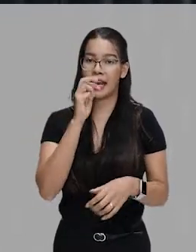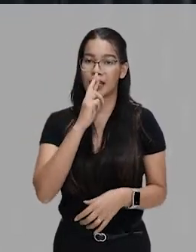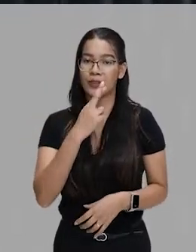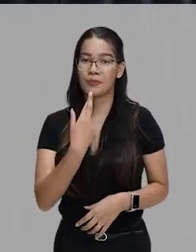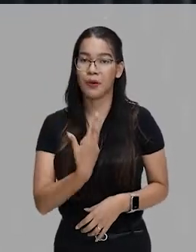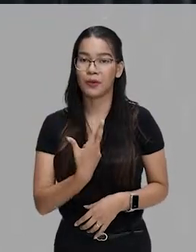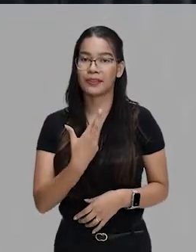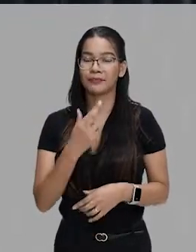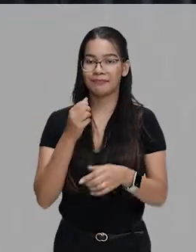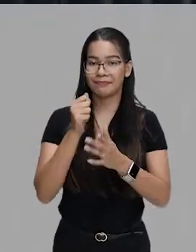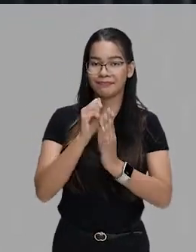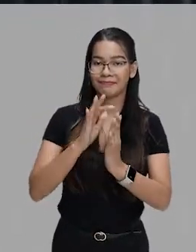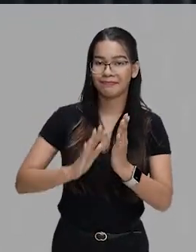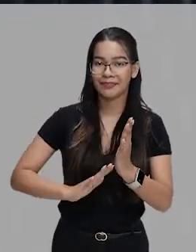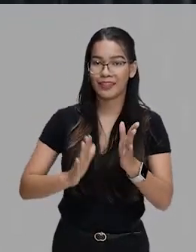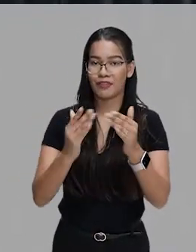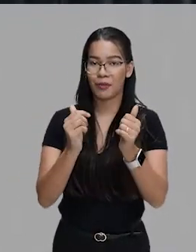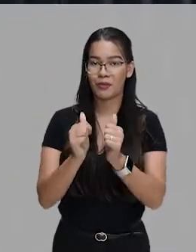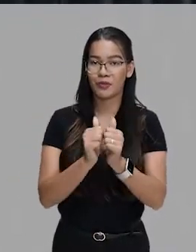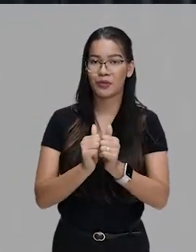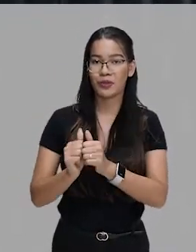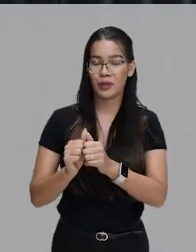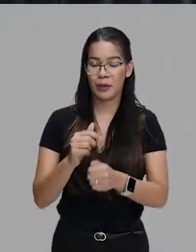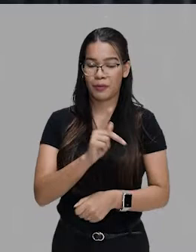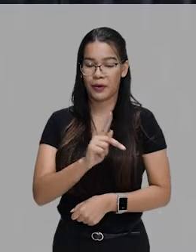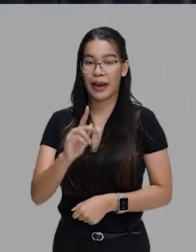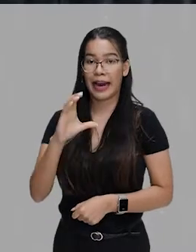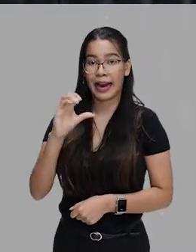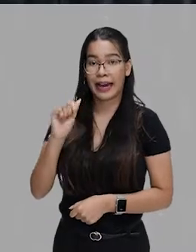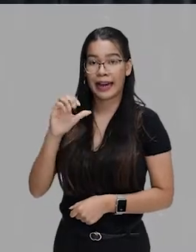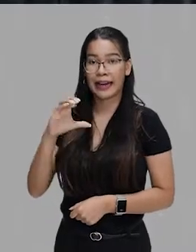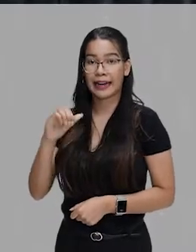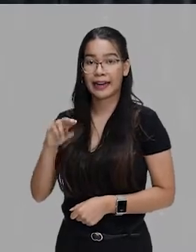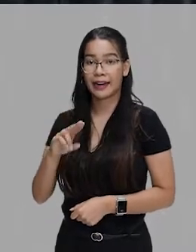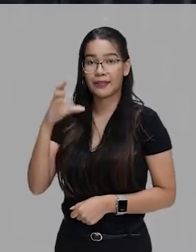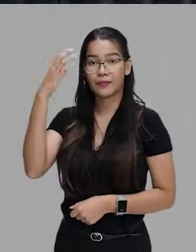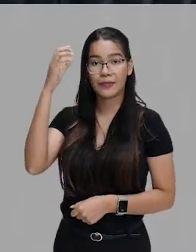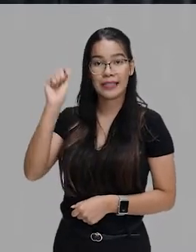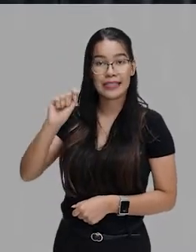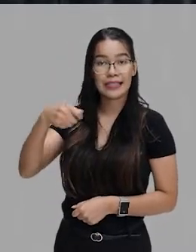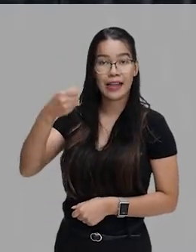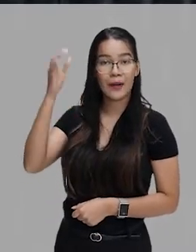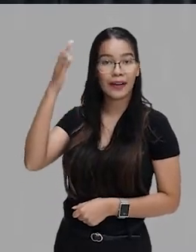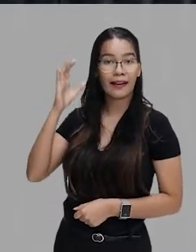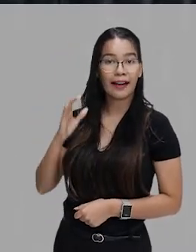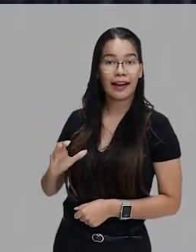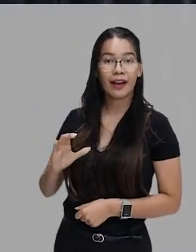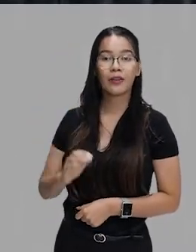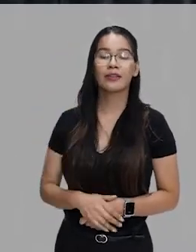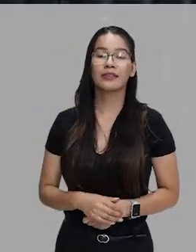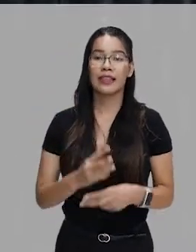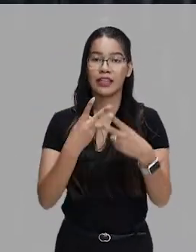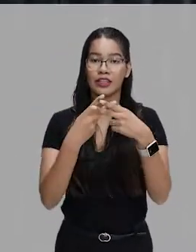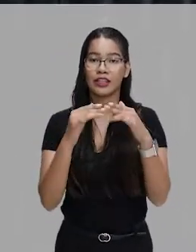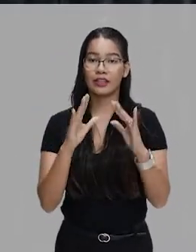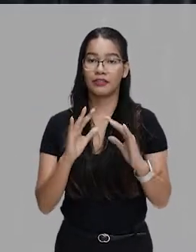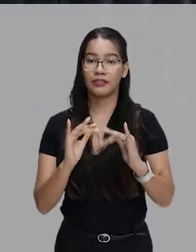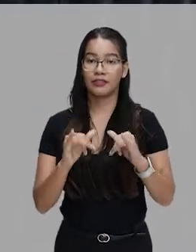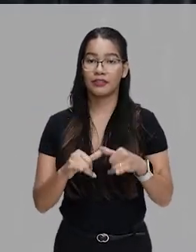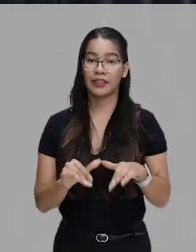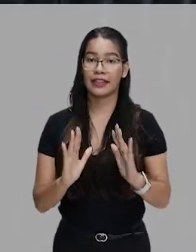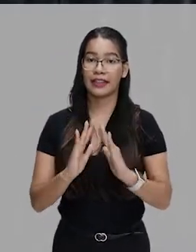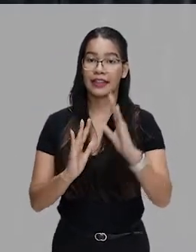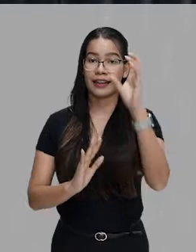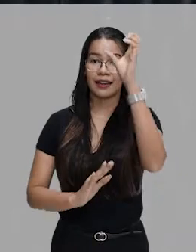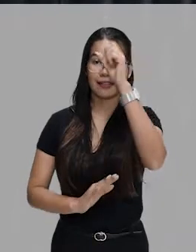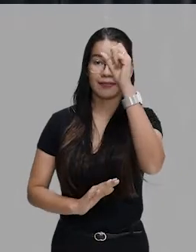Eu, Cacau Sotero, com vocês, na tela da TV Educação, canal 10.2. Lembrando que você também